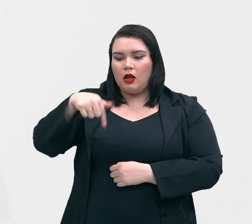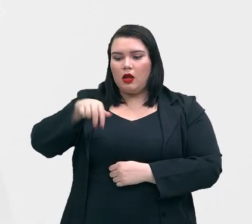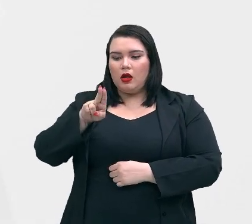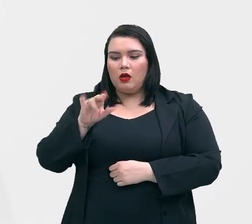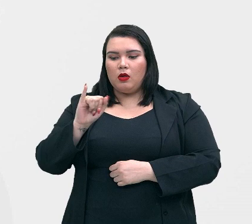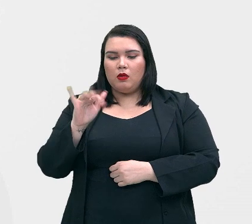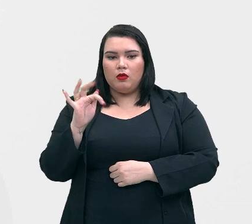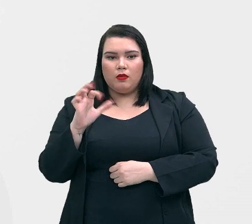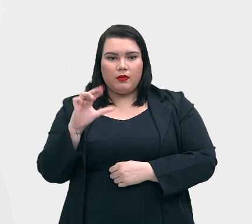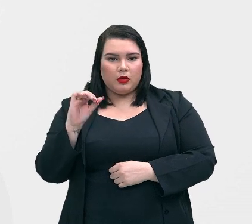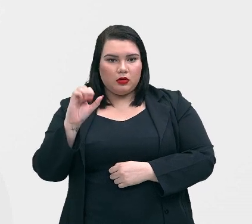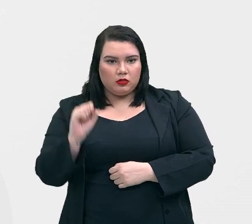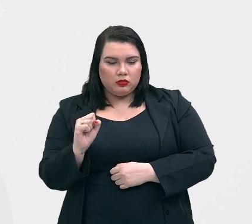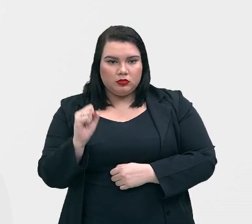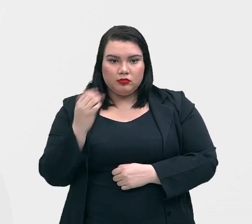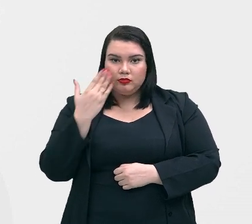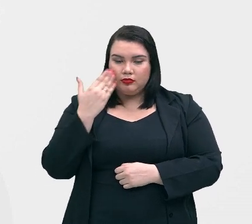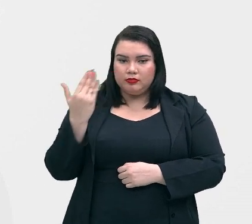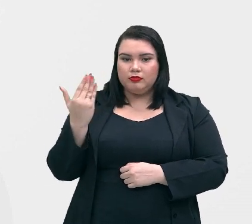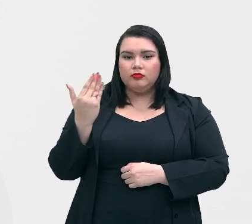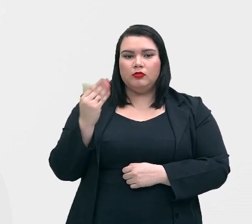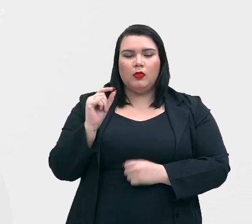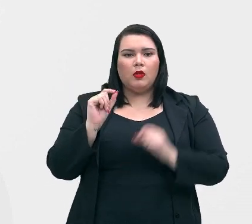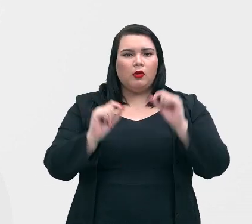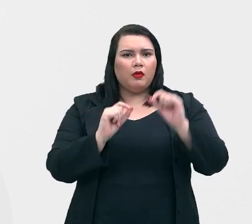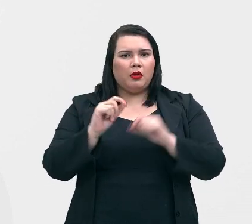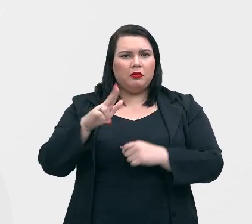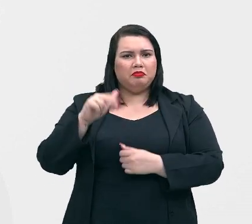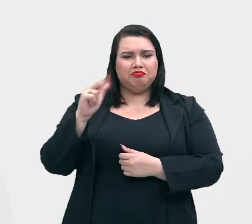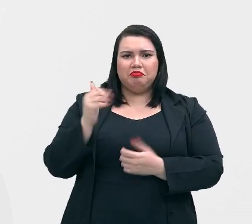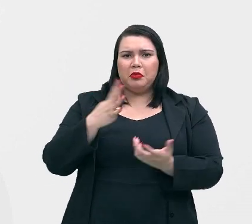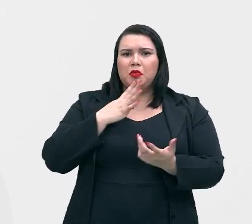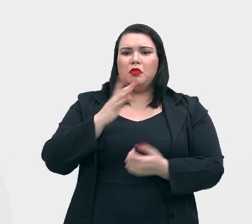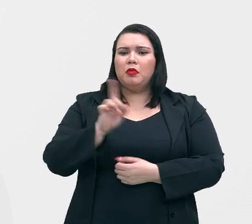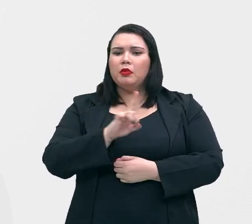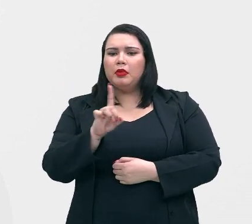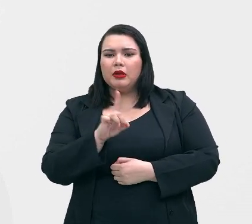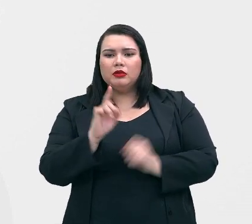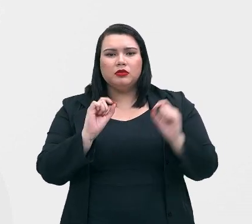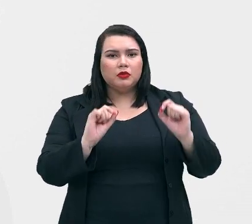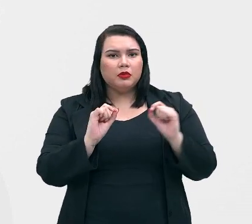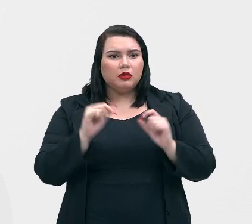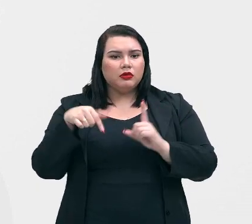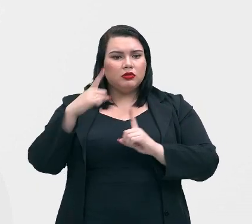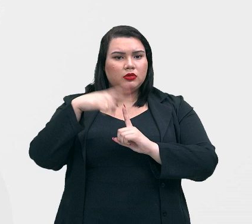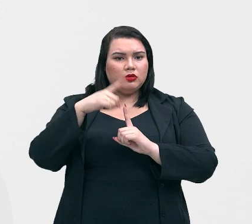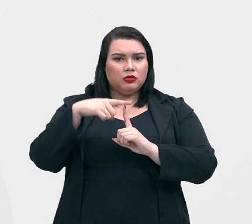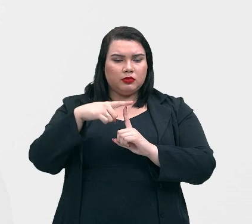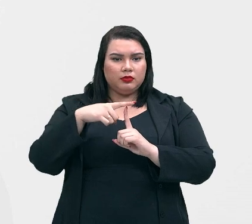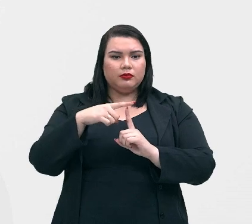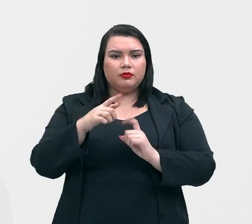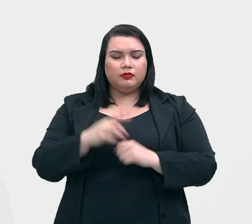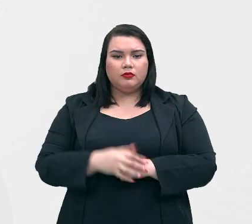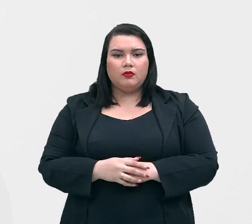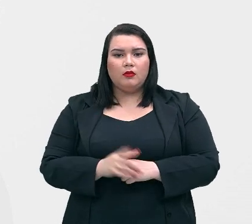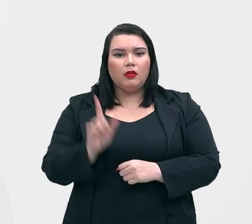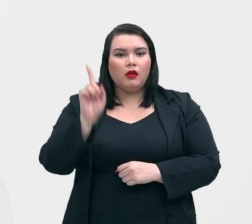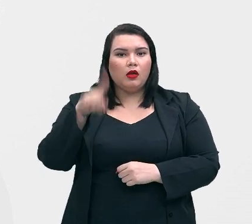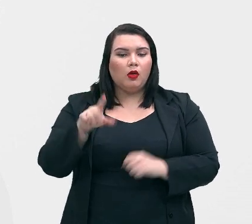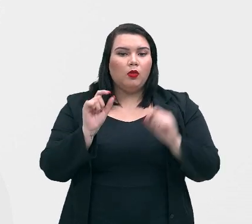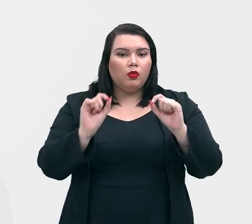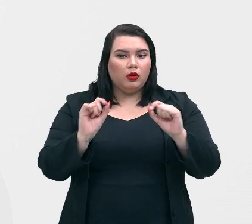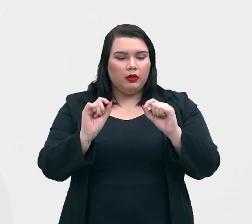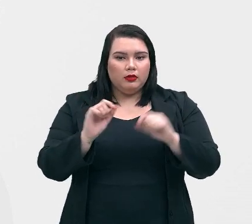nos lençóis subterrâneos. Então, professor, eu nunca escutei falar o que é um aquífero. Aquífero, gente, é um